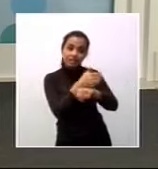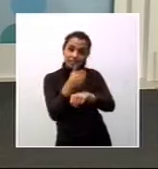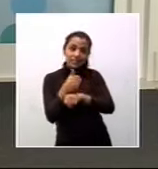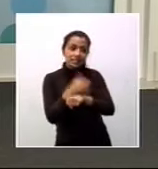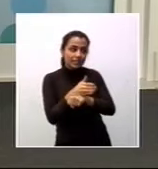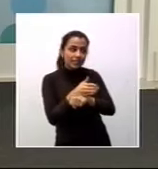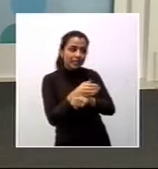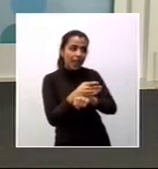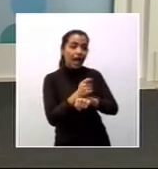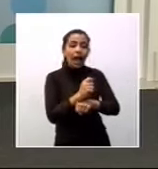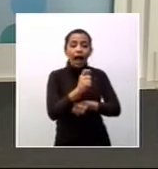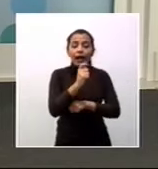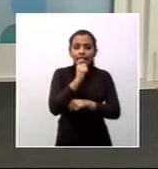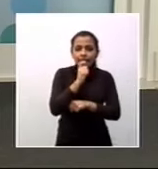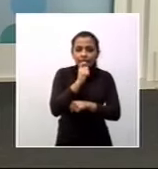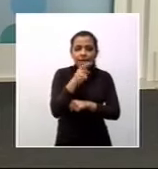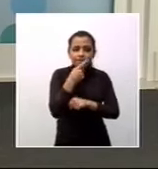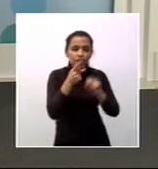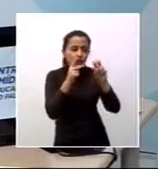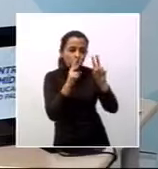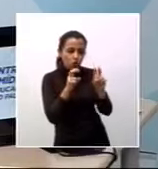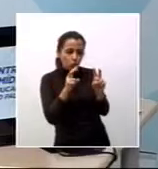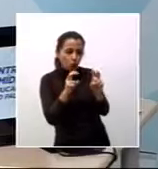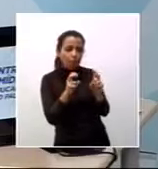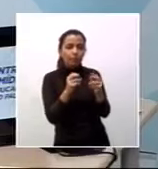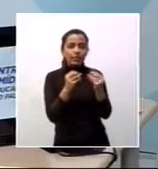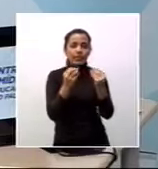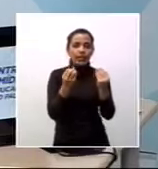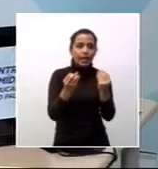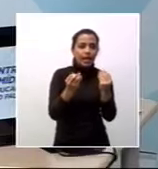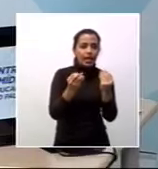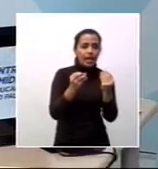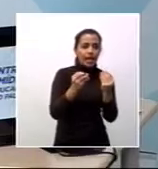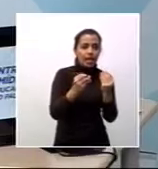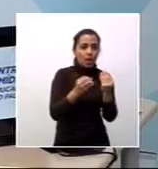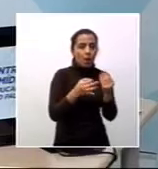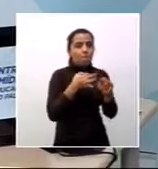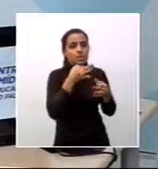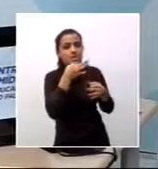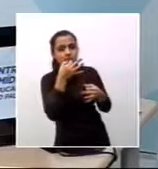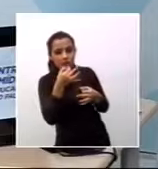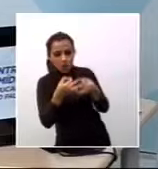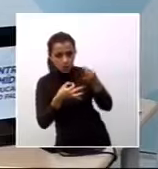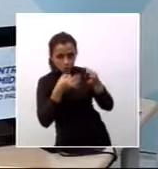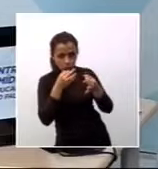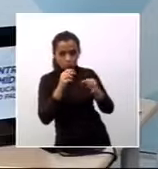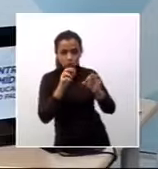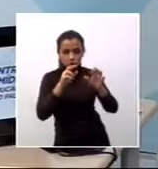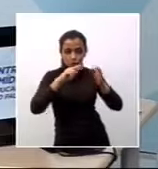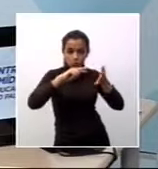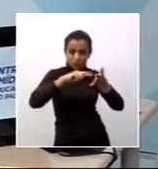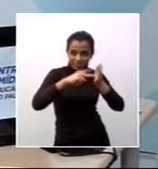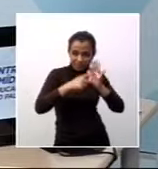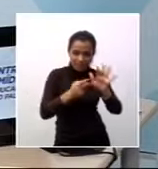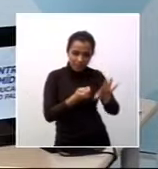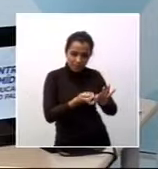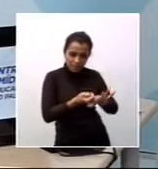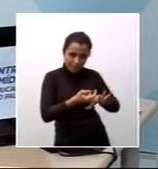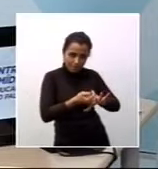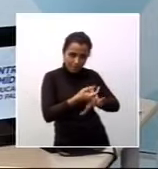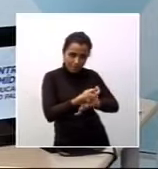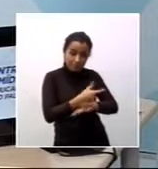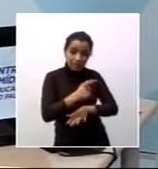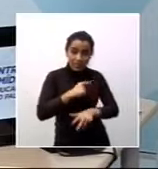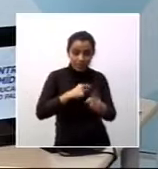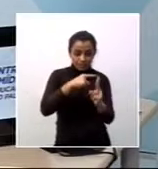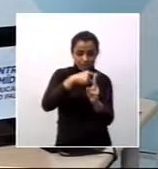ainda né falando sobre o que é o que eles acham que a feknews é teve tiveram